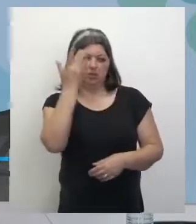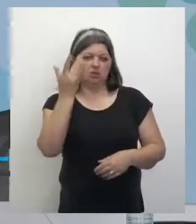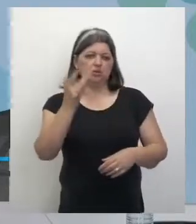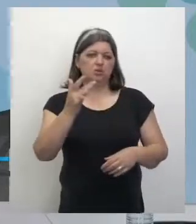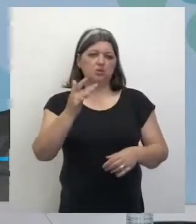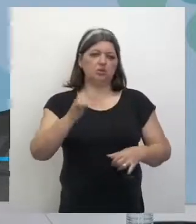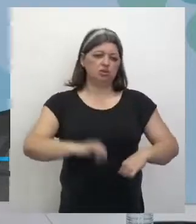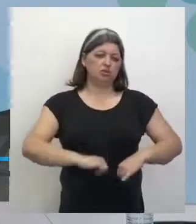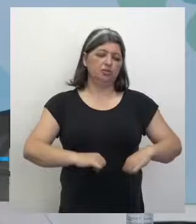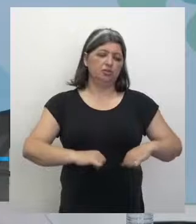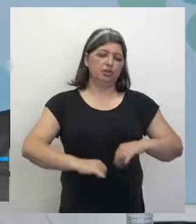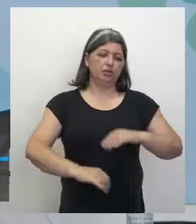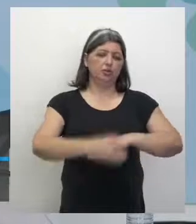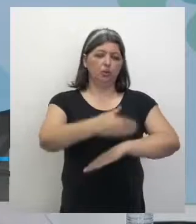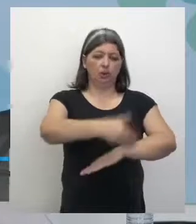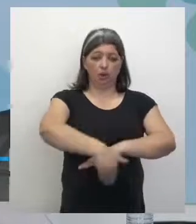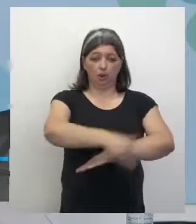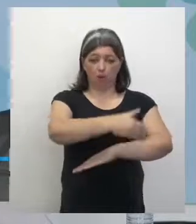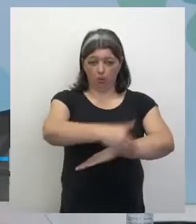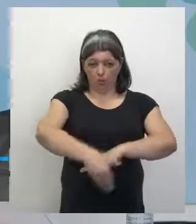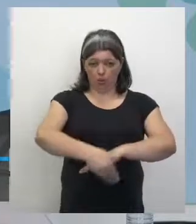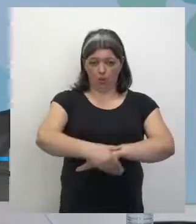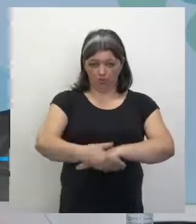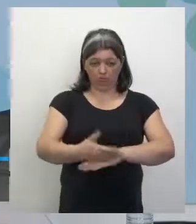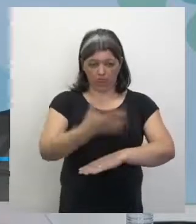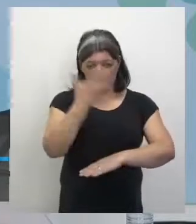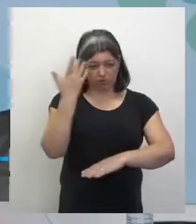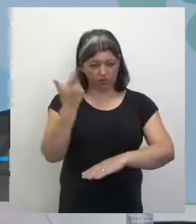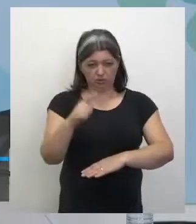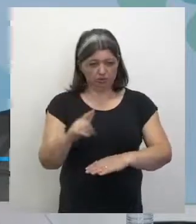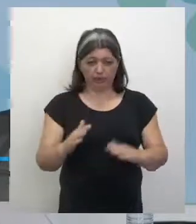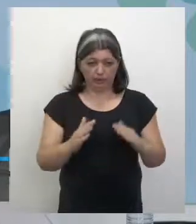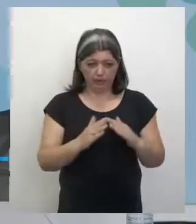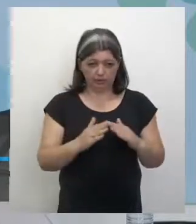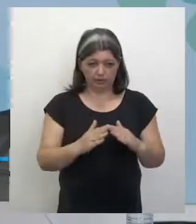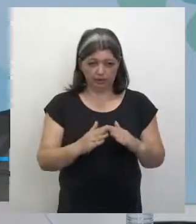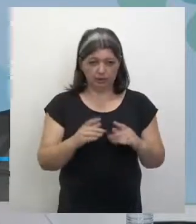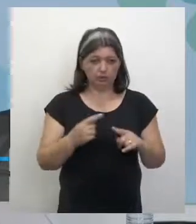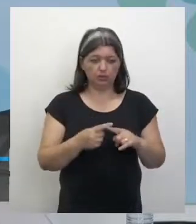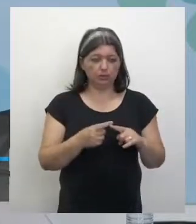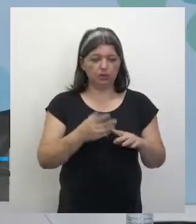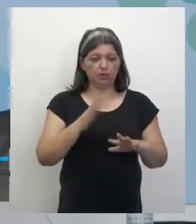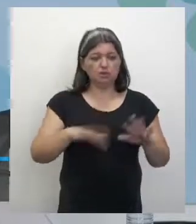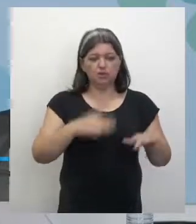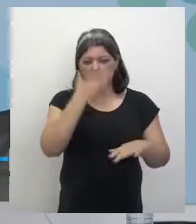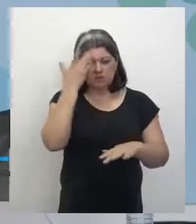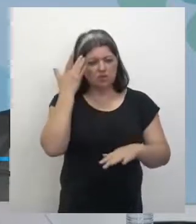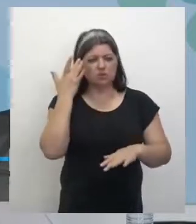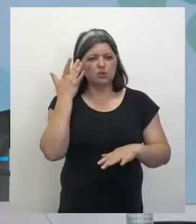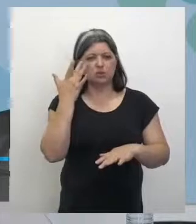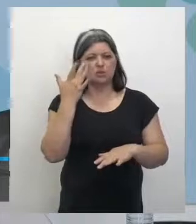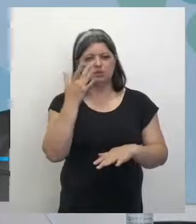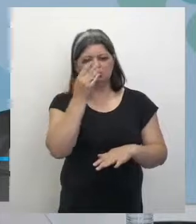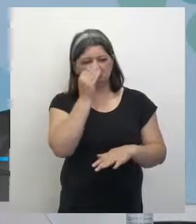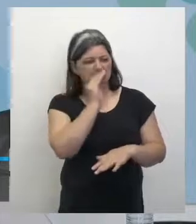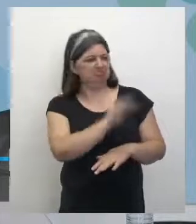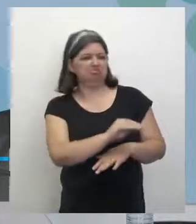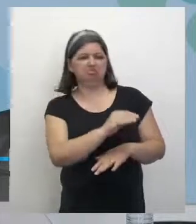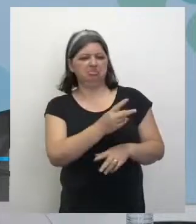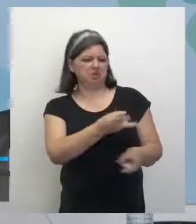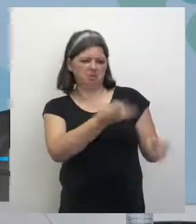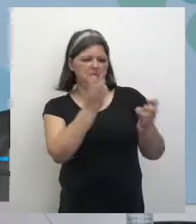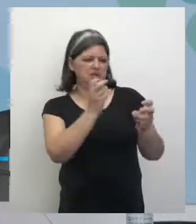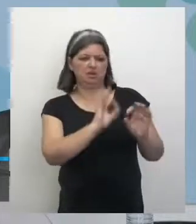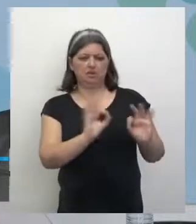morador de rua, muitas vezes aqui, numa cidade grande, ele se torna invisível, mas isso em outros lugares ele não